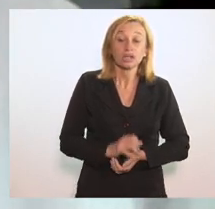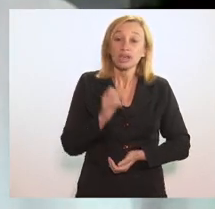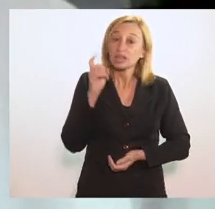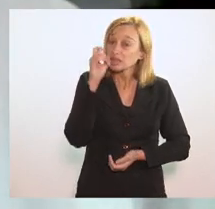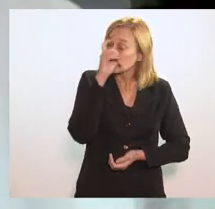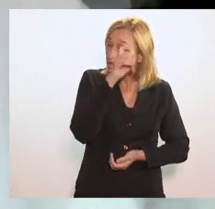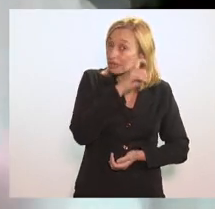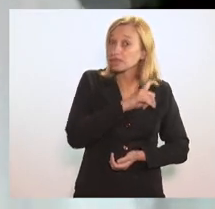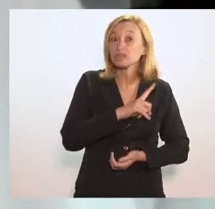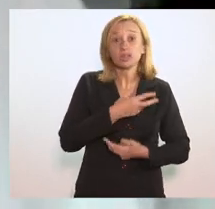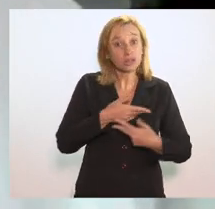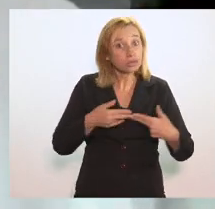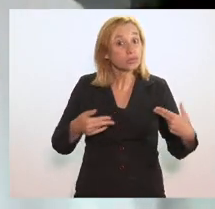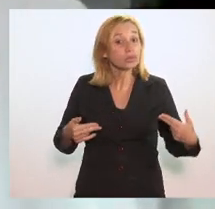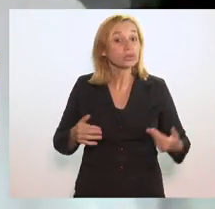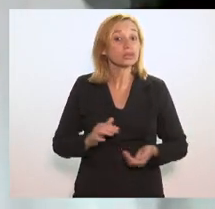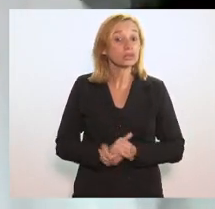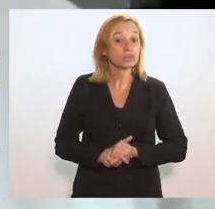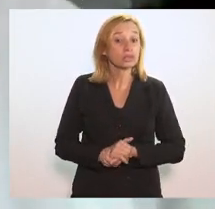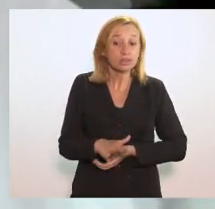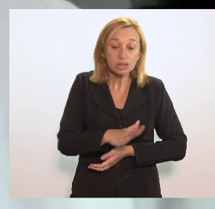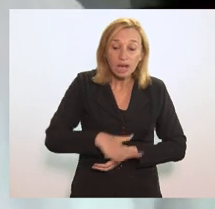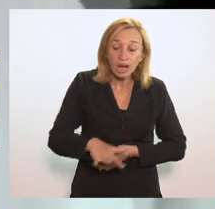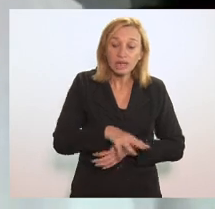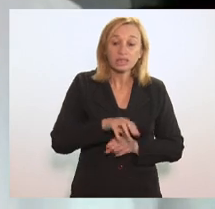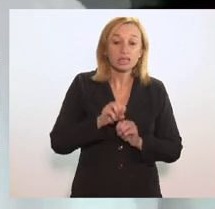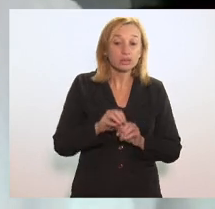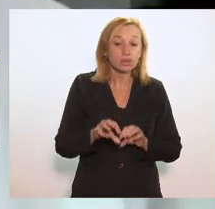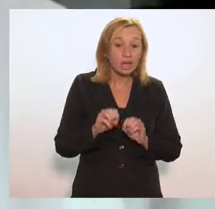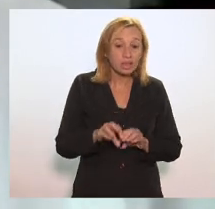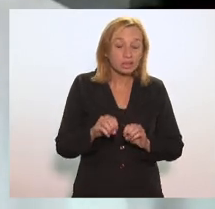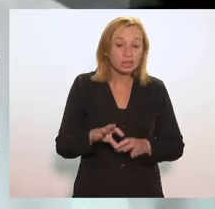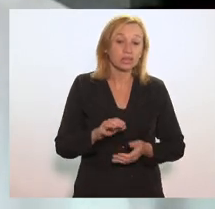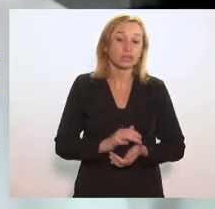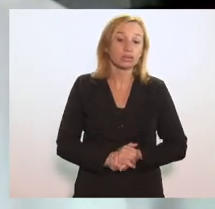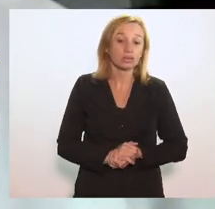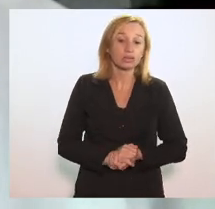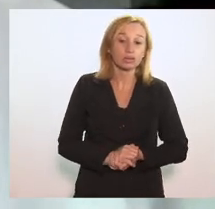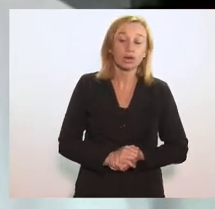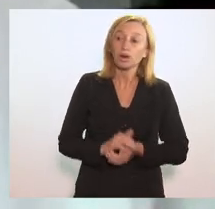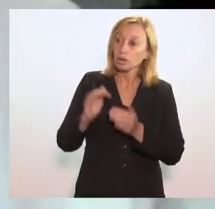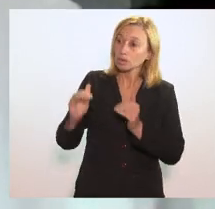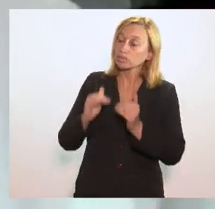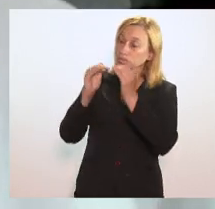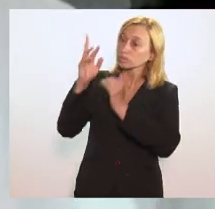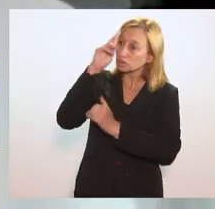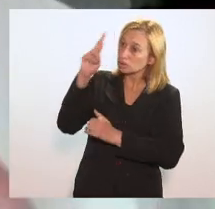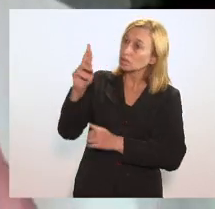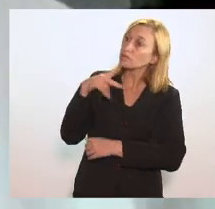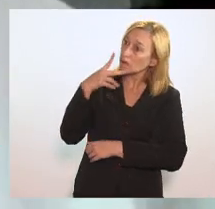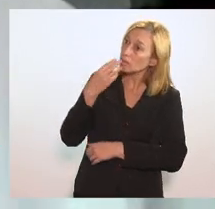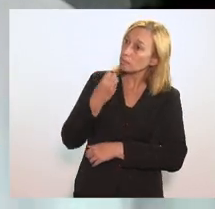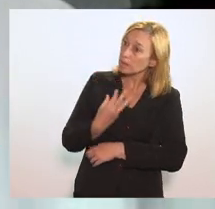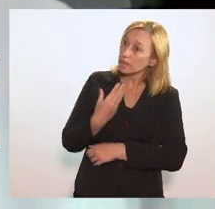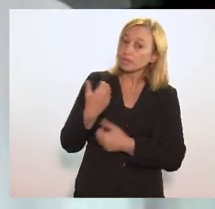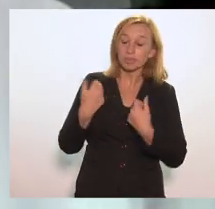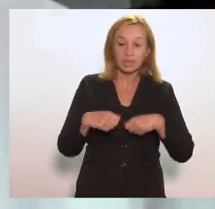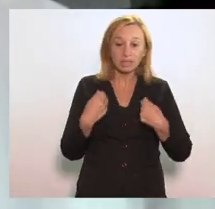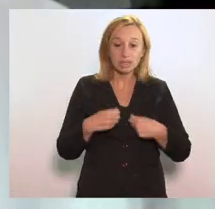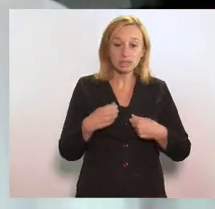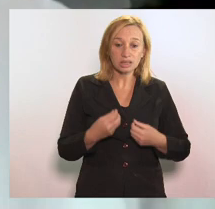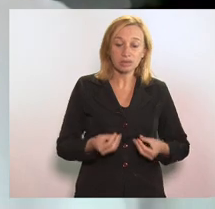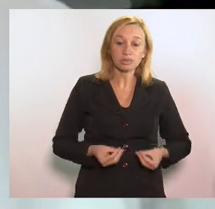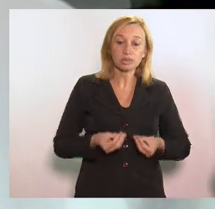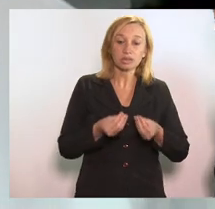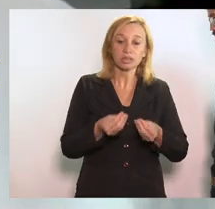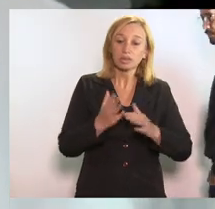difíceis. Inclusive na área da educação, como a Vossa Excelência muito bem colocou. Nós temos que treinar nossos